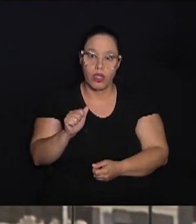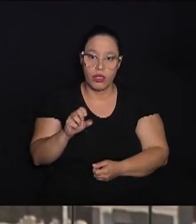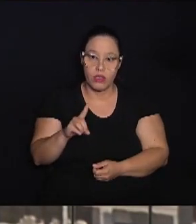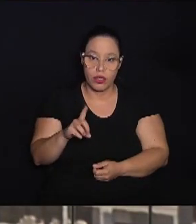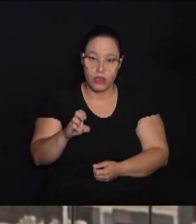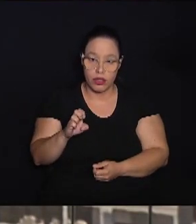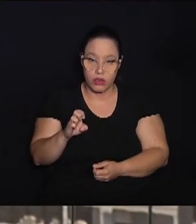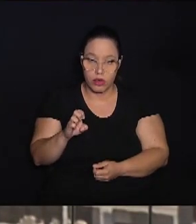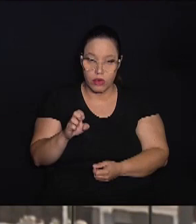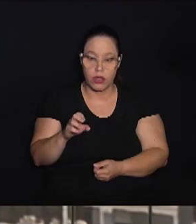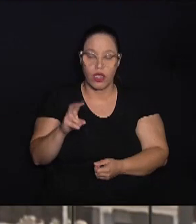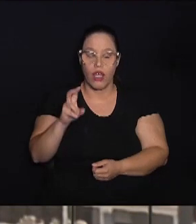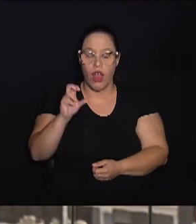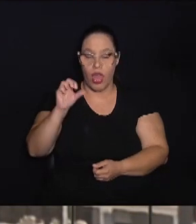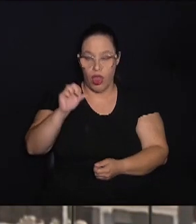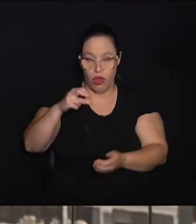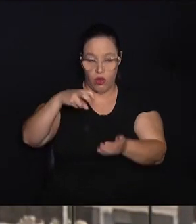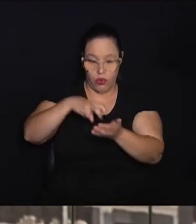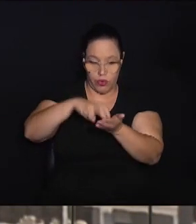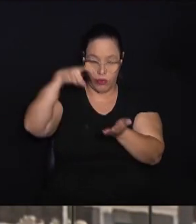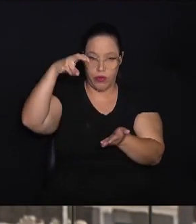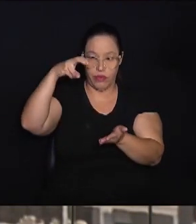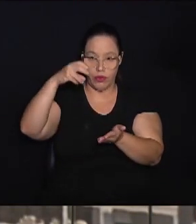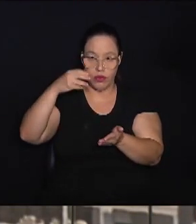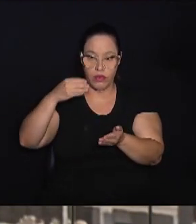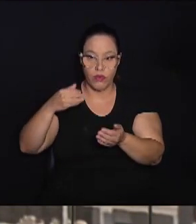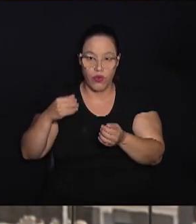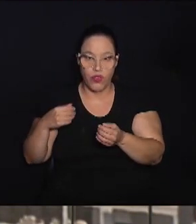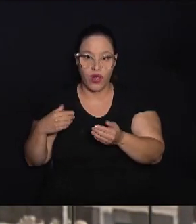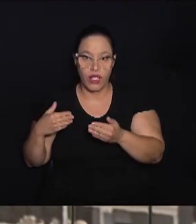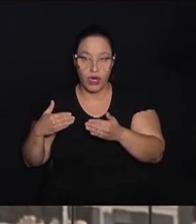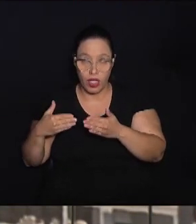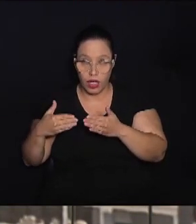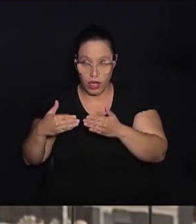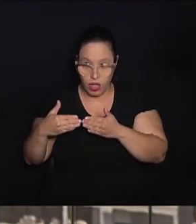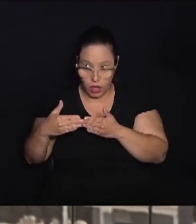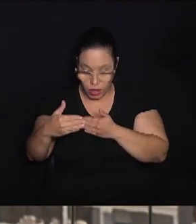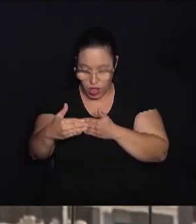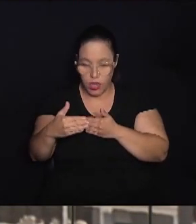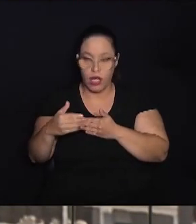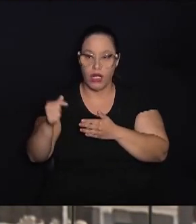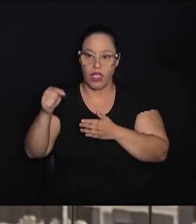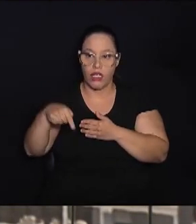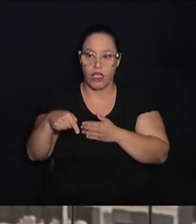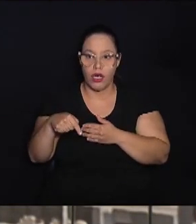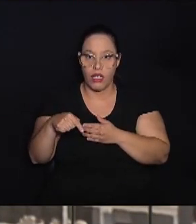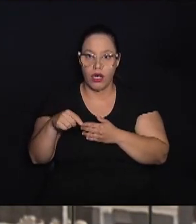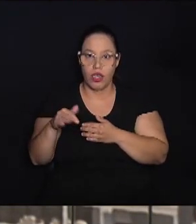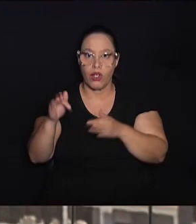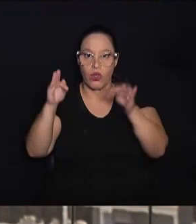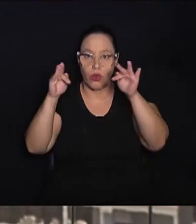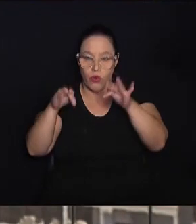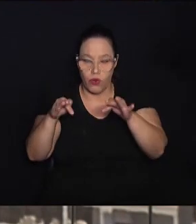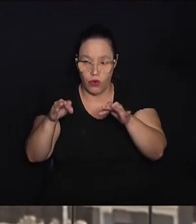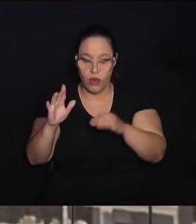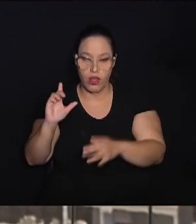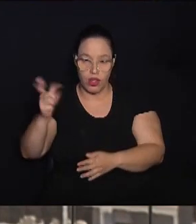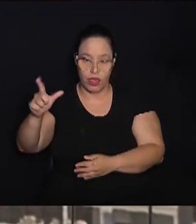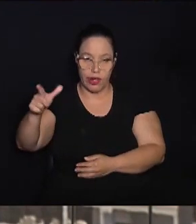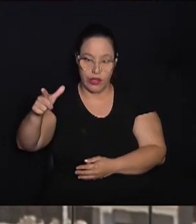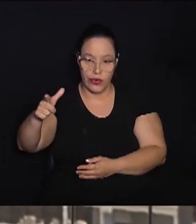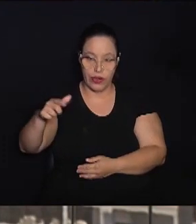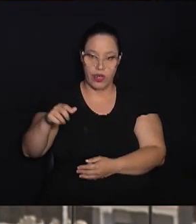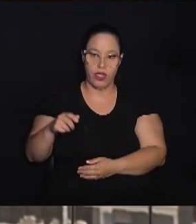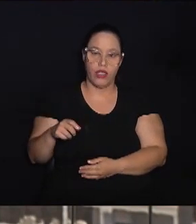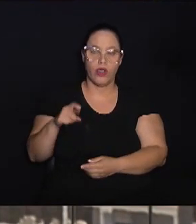às 9 horas da manhã vai sair aqui da da Engenheiro Roberto m e o final é o Taquaral se você tiver qualquer